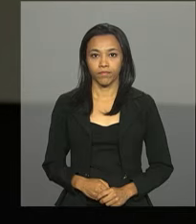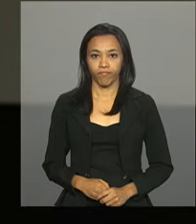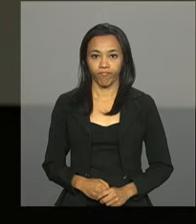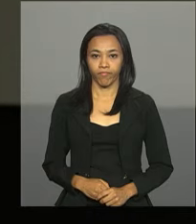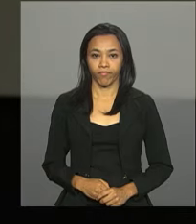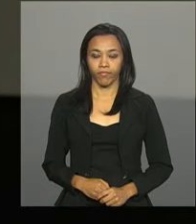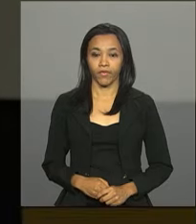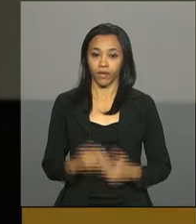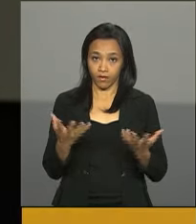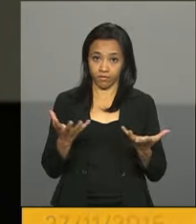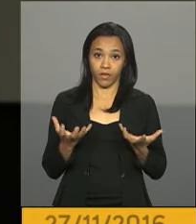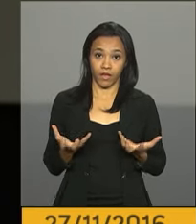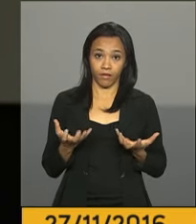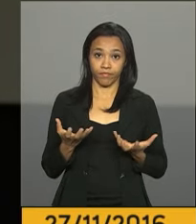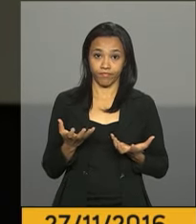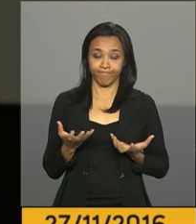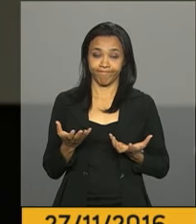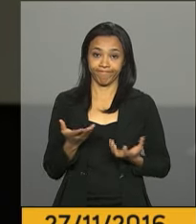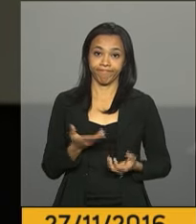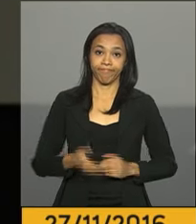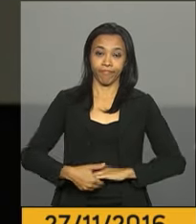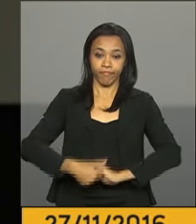quero cumprimentar